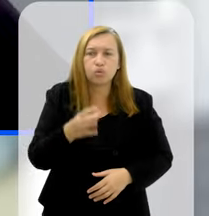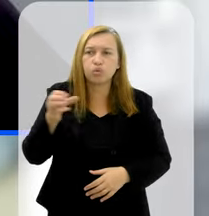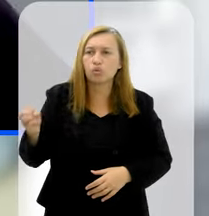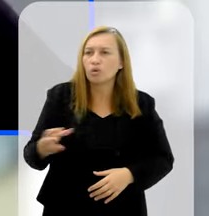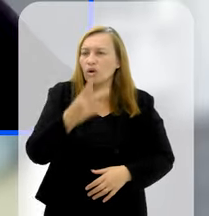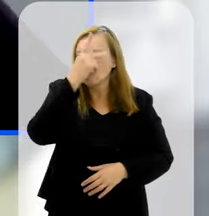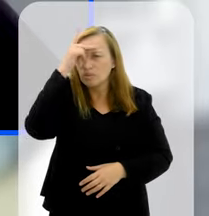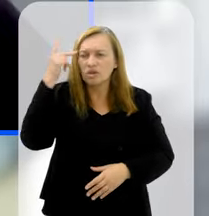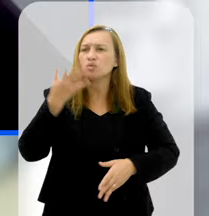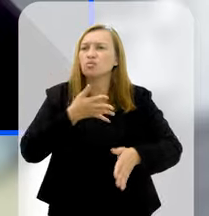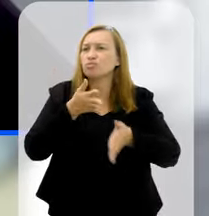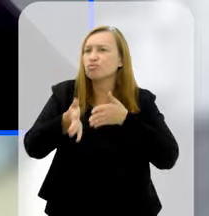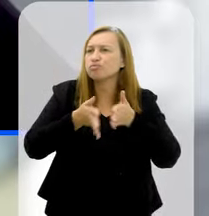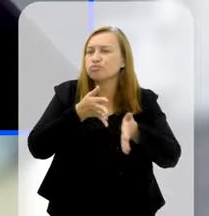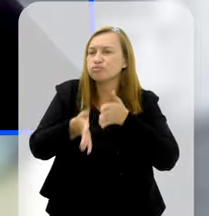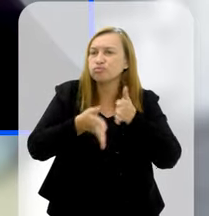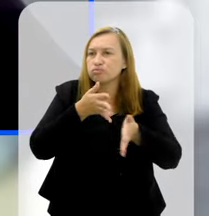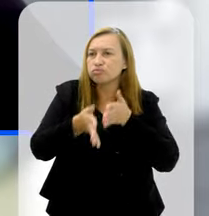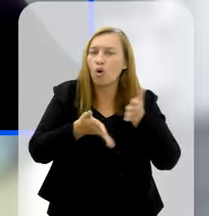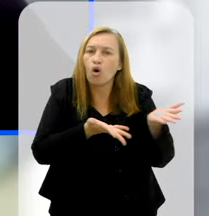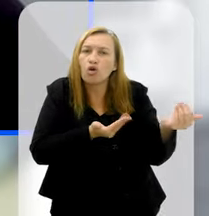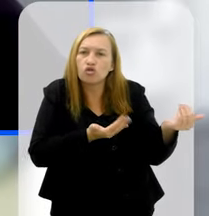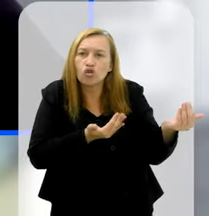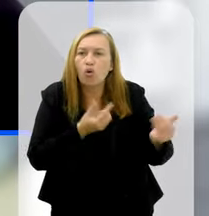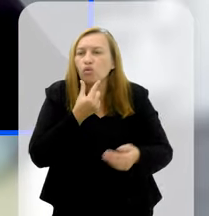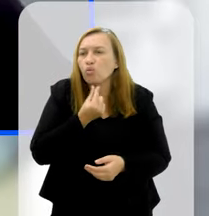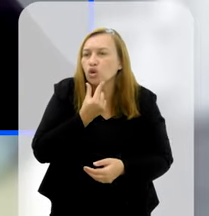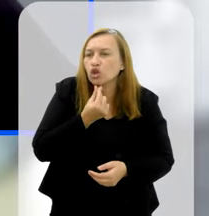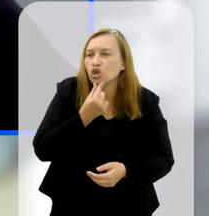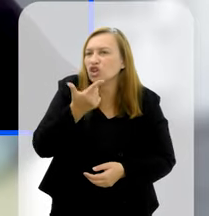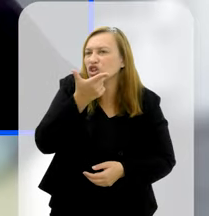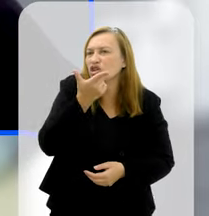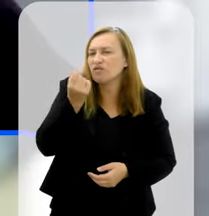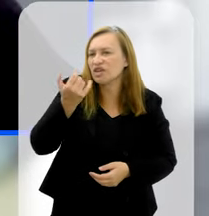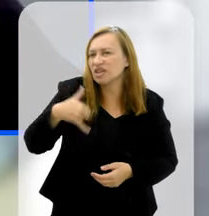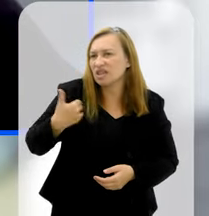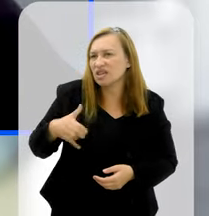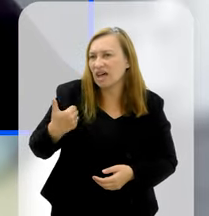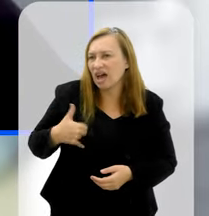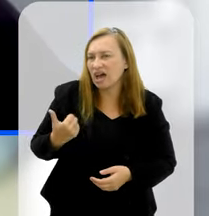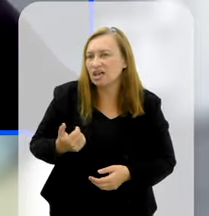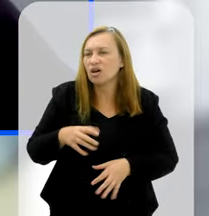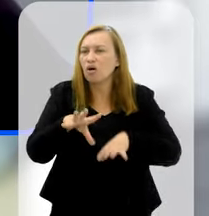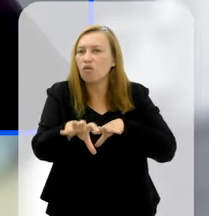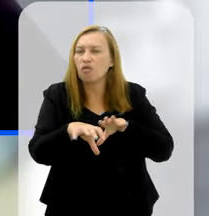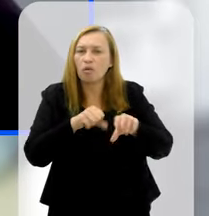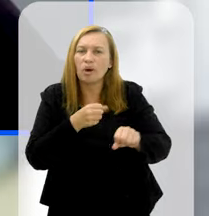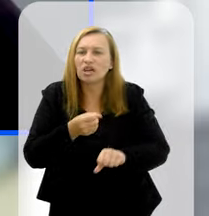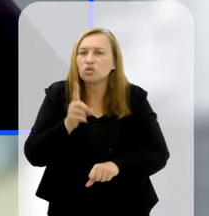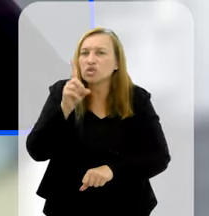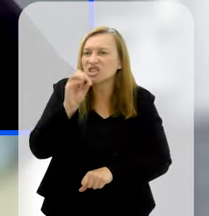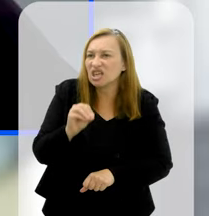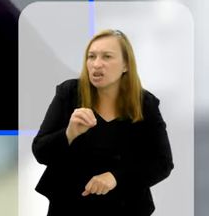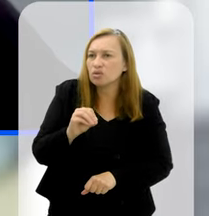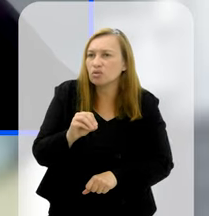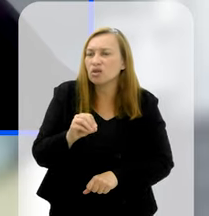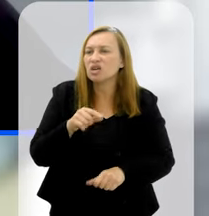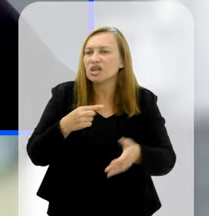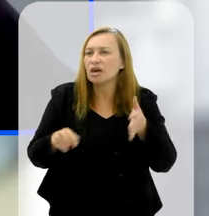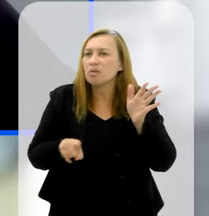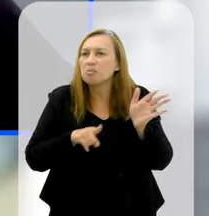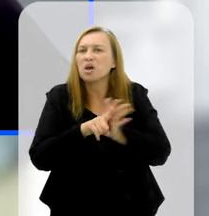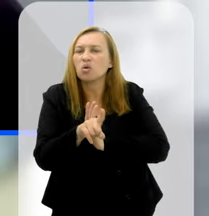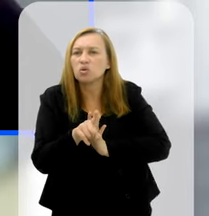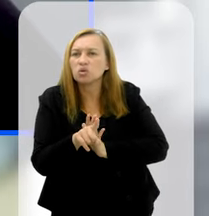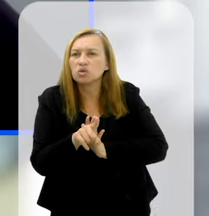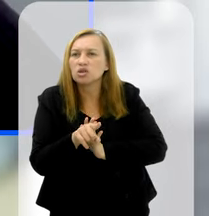novas pessoas, né, estão chegando, jovens, né, meninos de 20 e poucos anos, recém-formados. É quando você